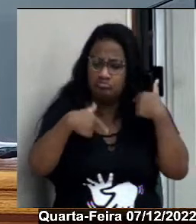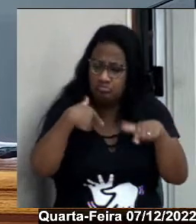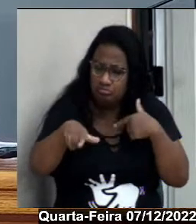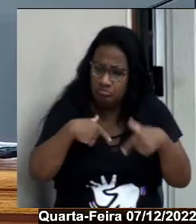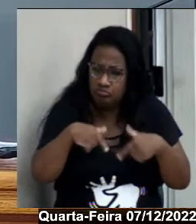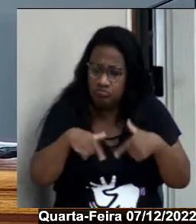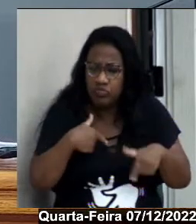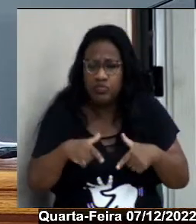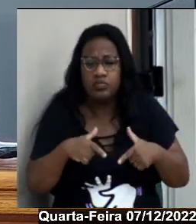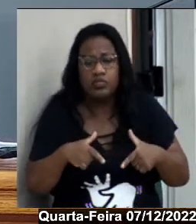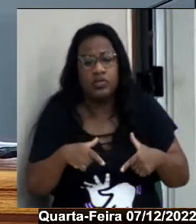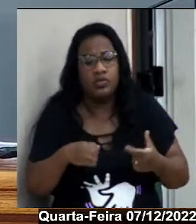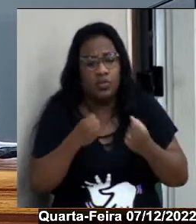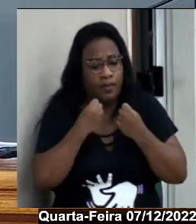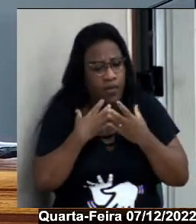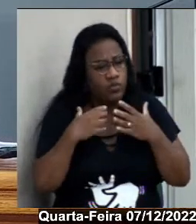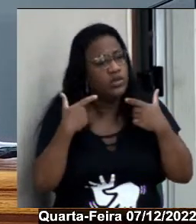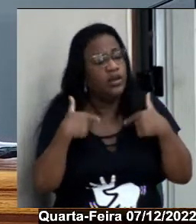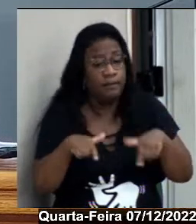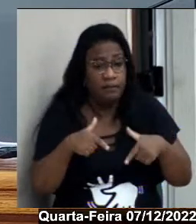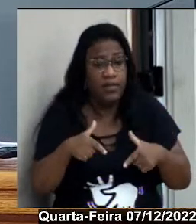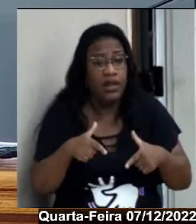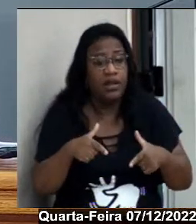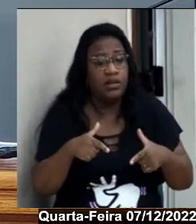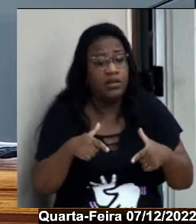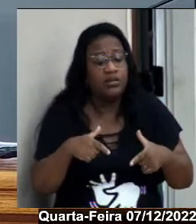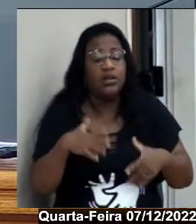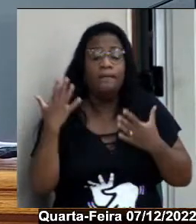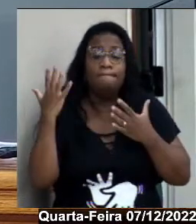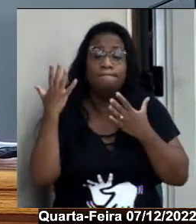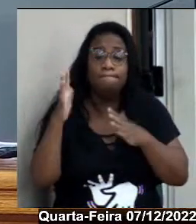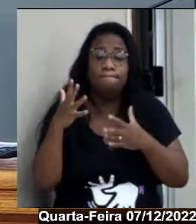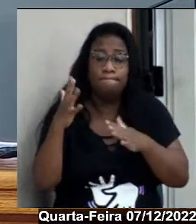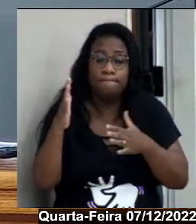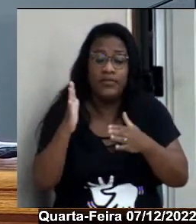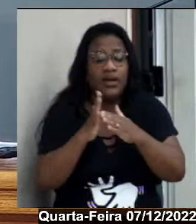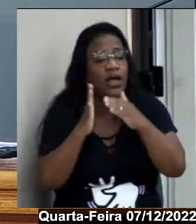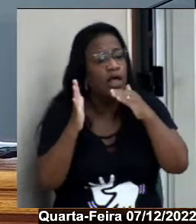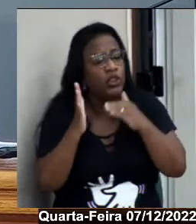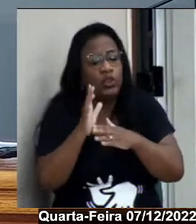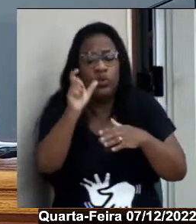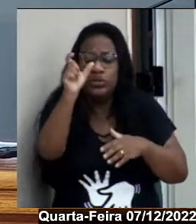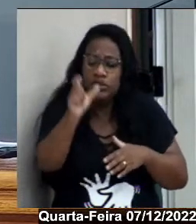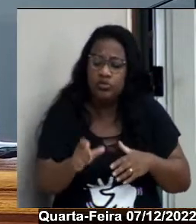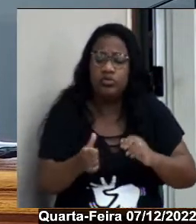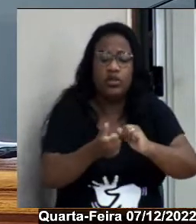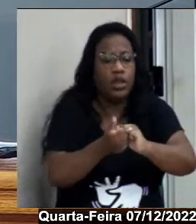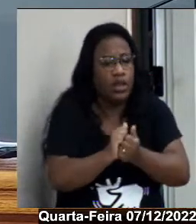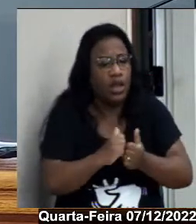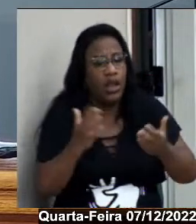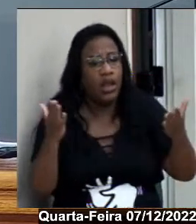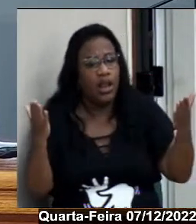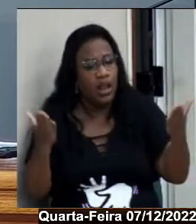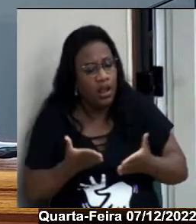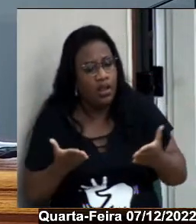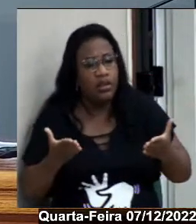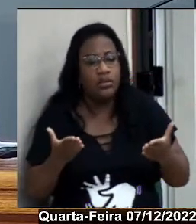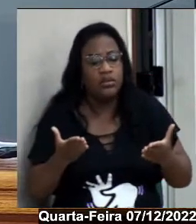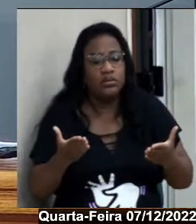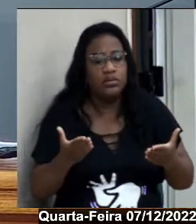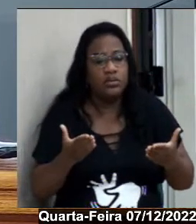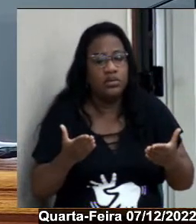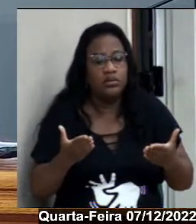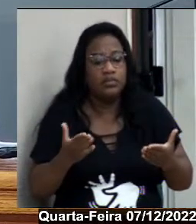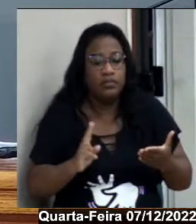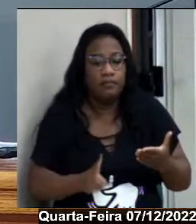suporte a vocês, para que vocês façam um bom trabalho. Então, leve os parabéns a todos os nossos atletas, e saiba que essa Casa de Leis sempre